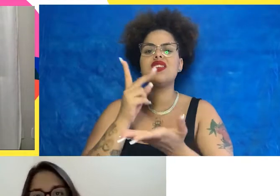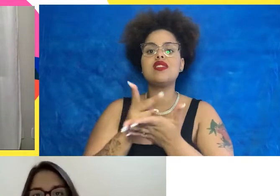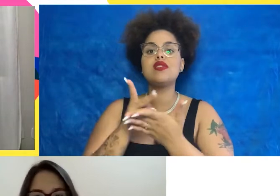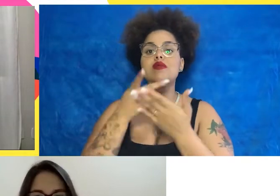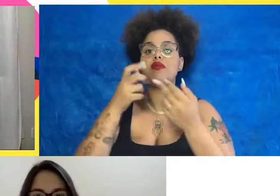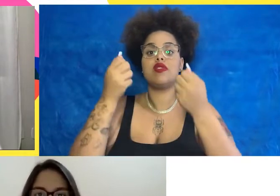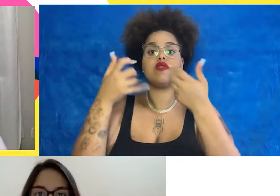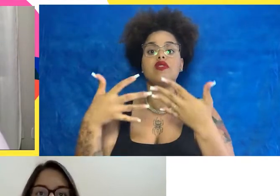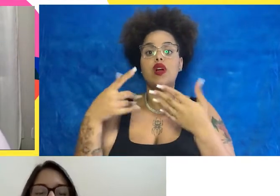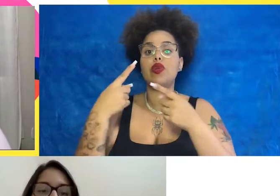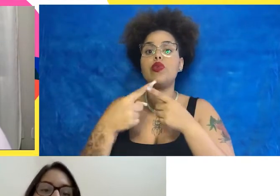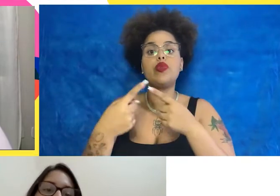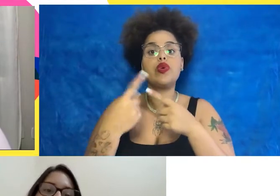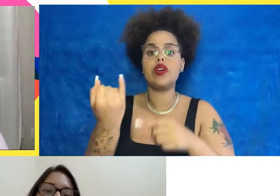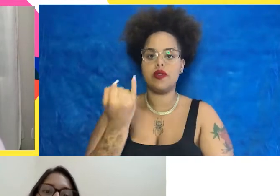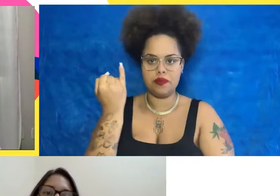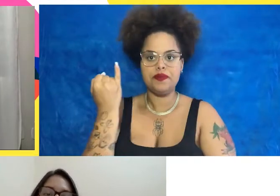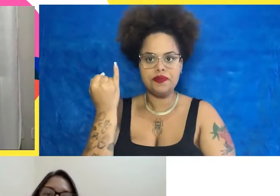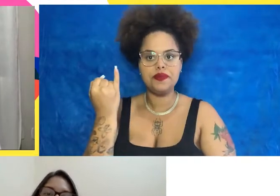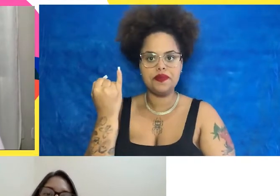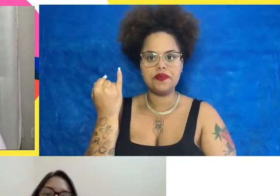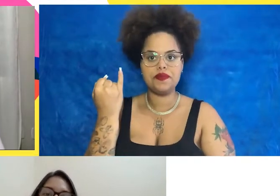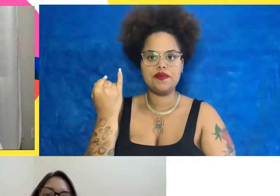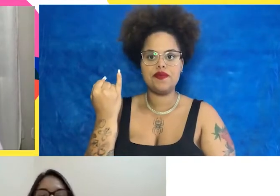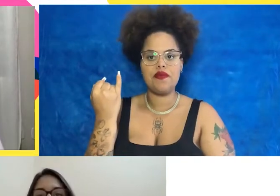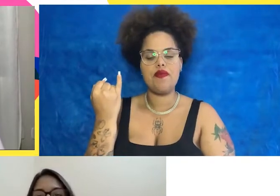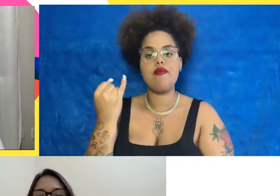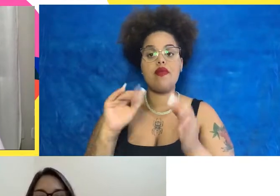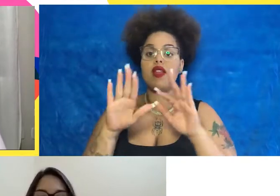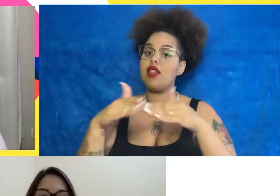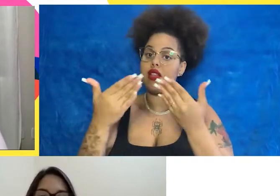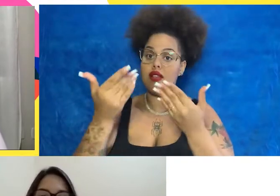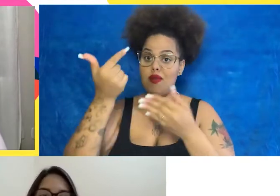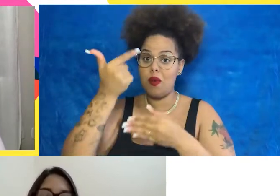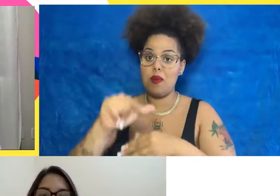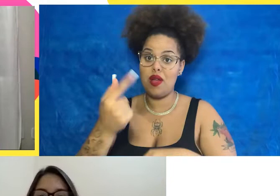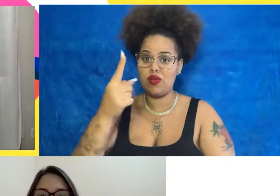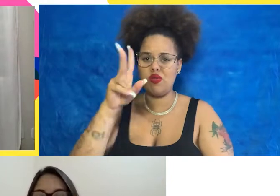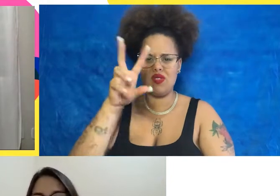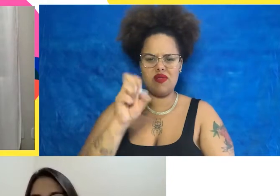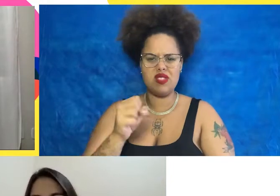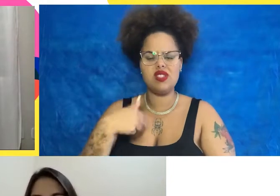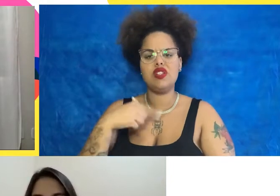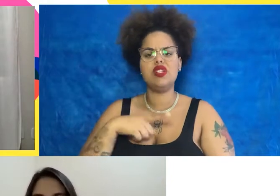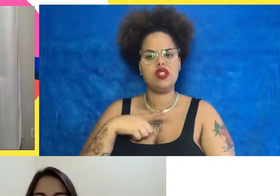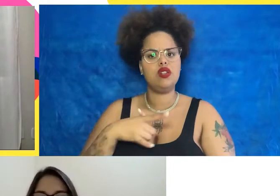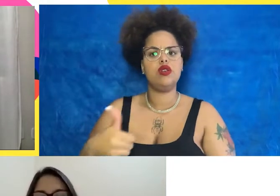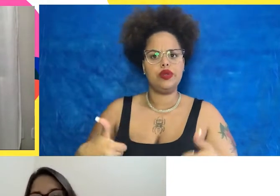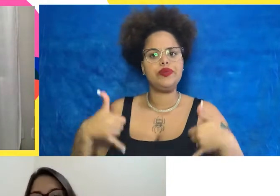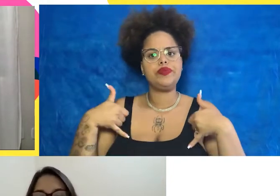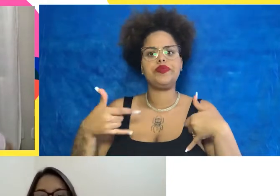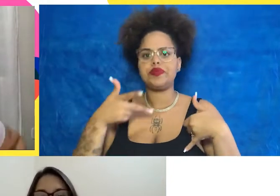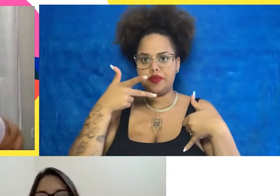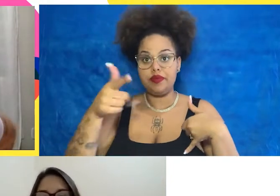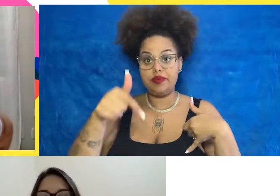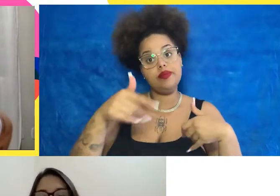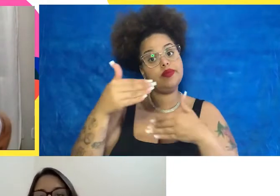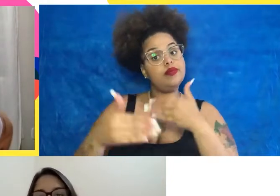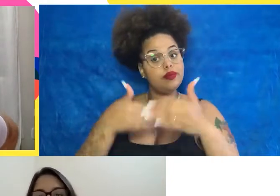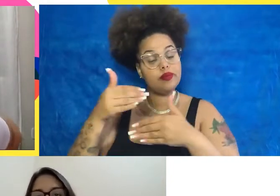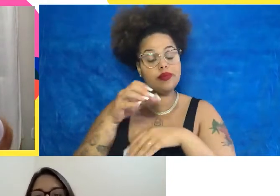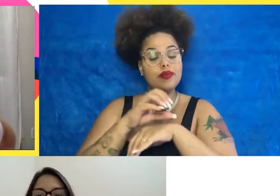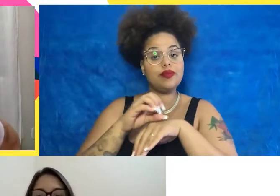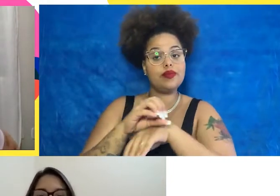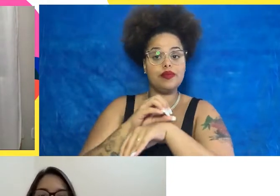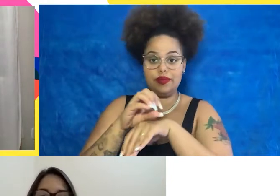porquê dessa importância, né? Então, mais uma vez, eu tenho orgulho, assim, né, de dizer que esse ciclo de